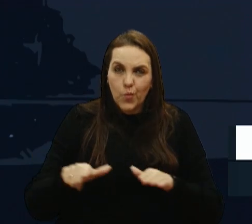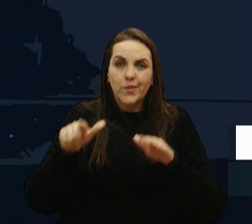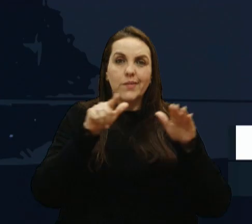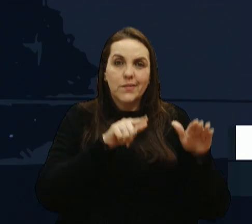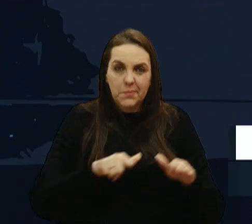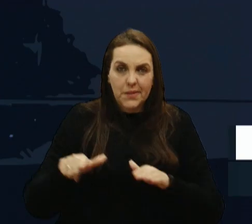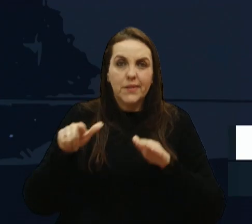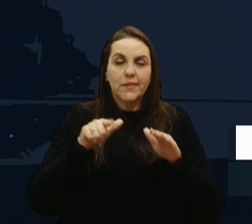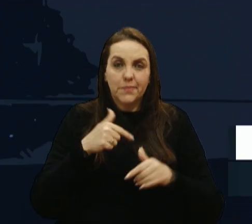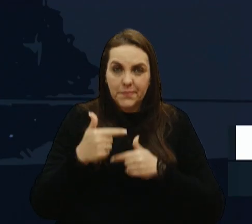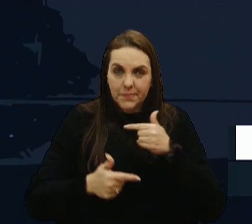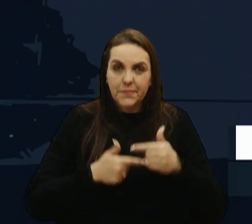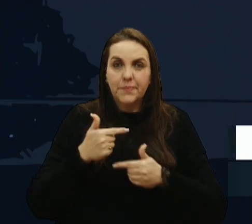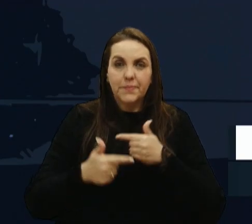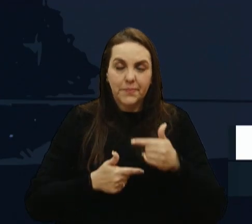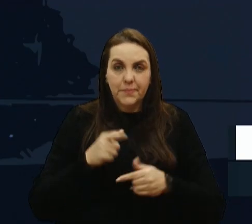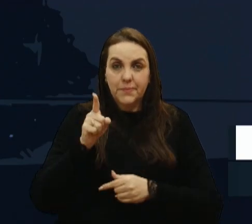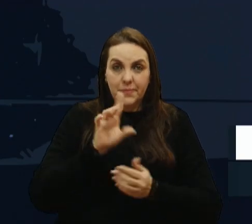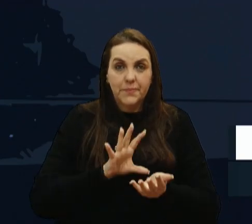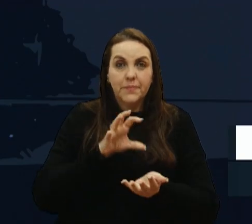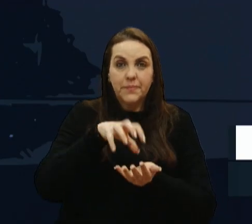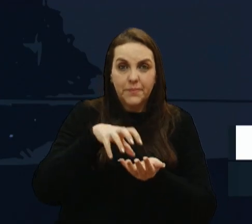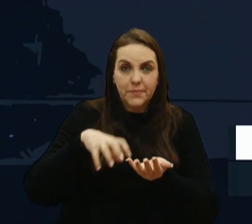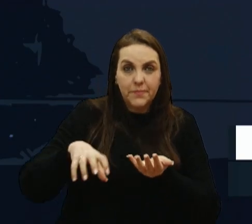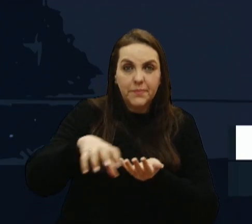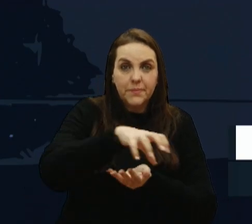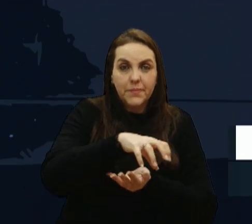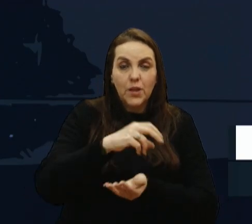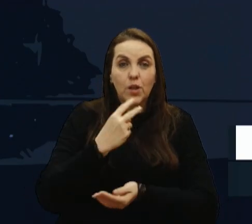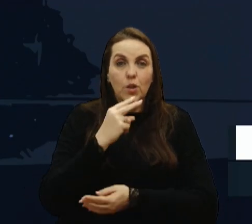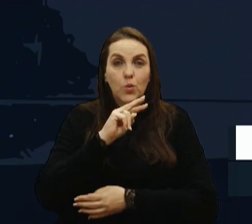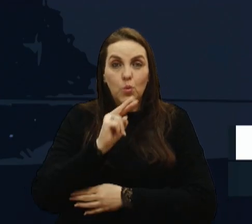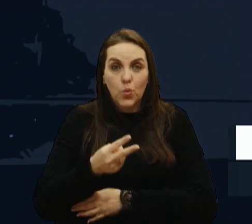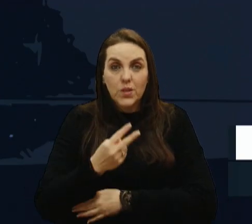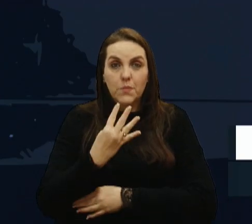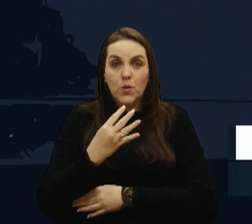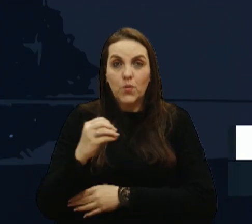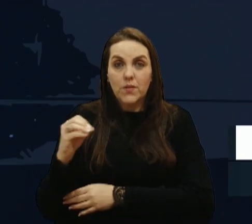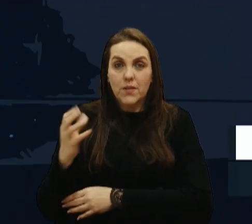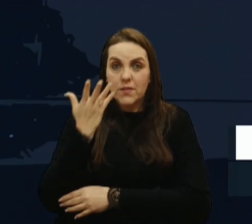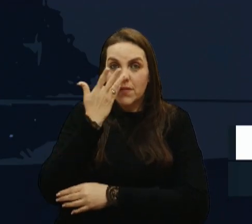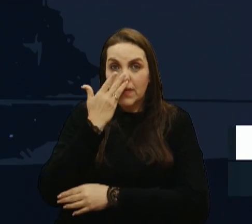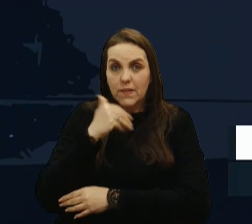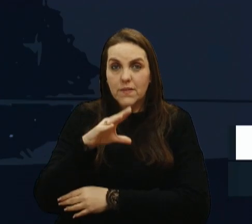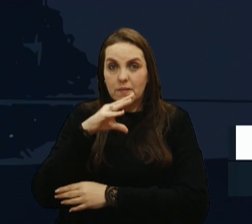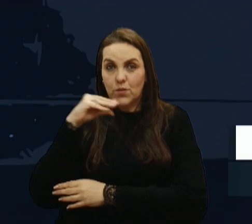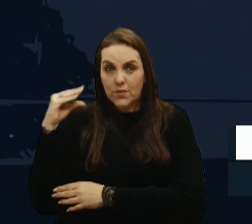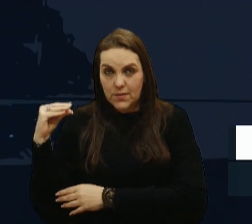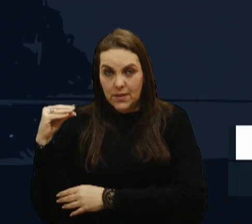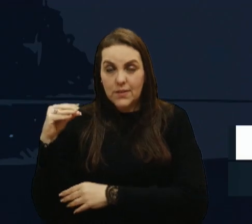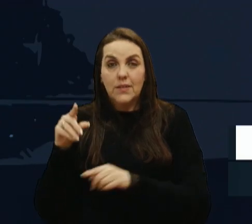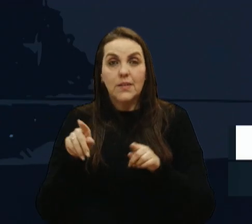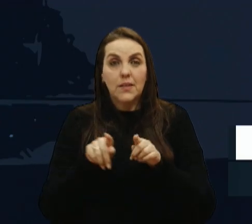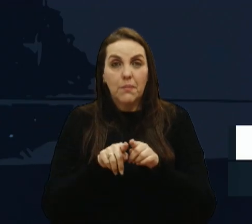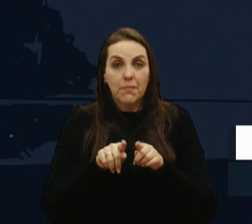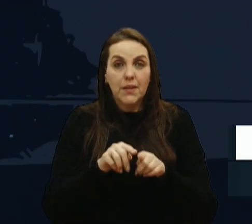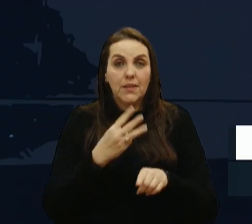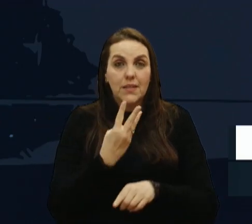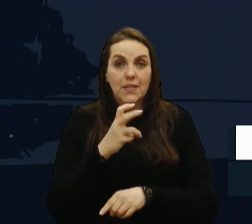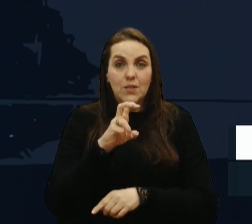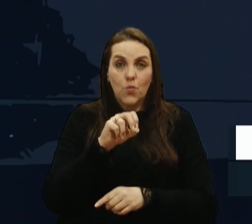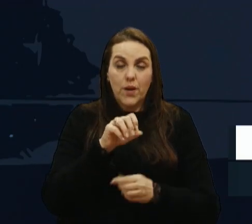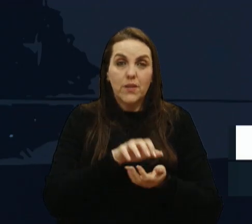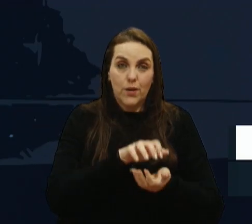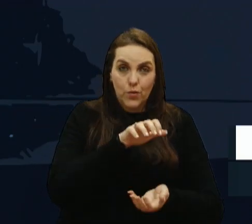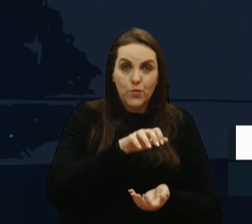semanalmente, nós trabalhamos nessas unidades 2.400 crianças e adolescentes e 350